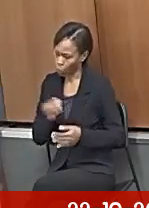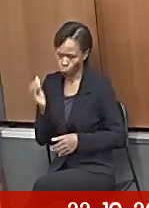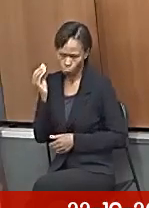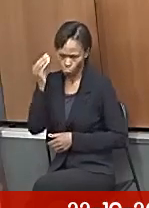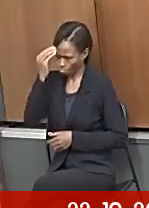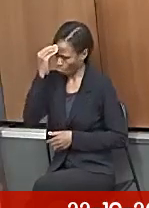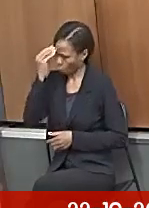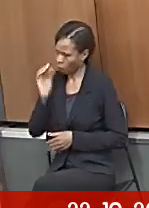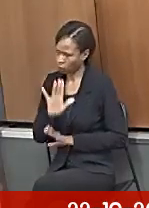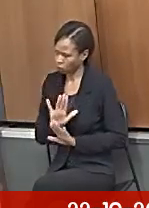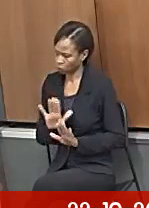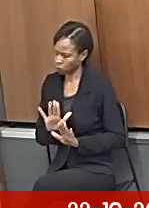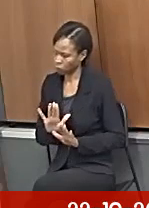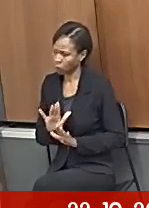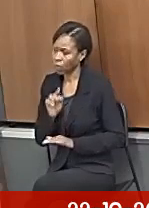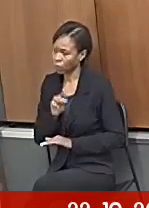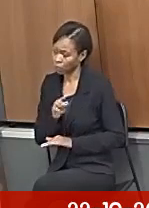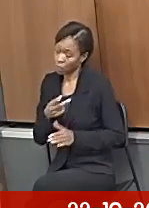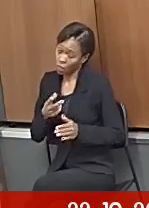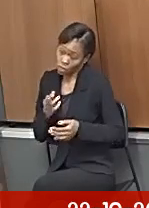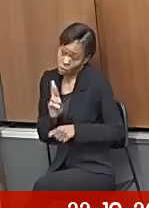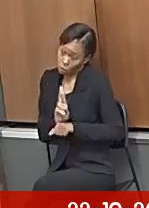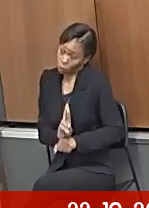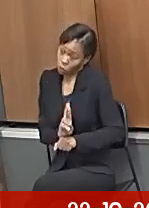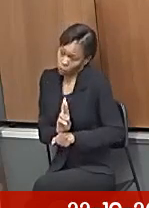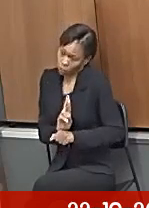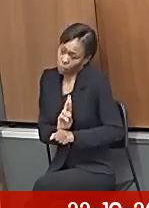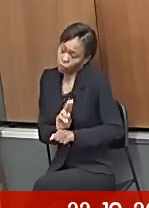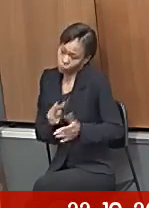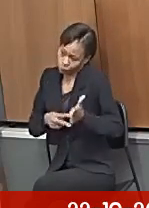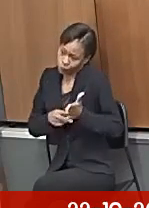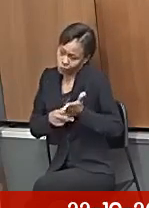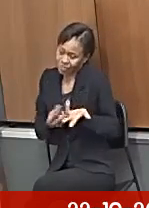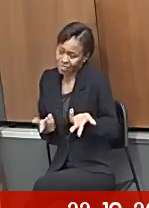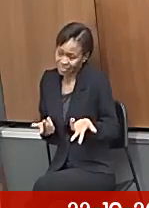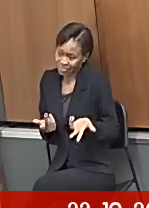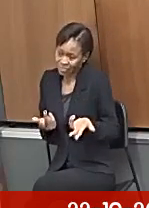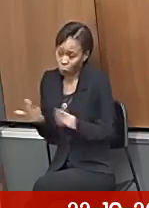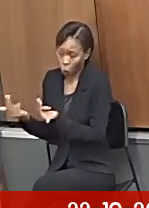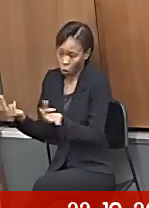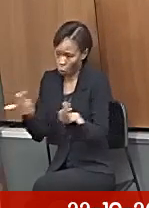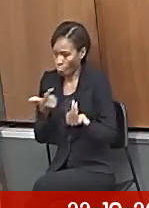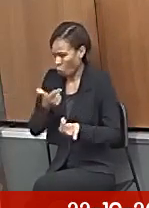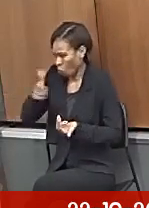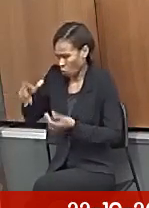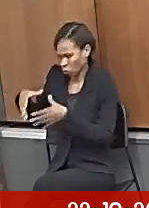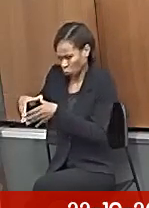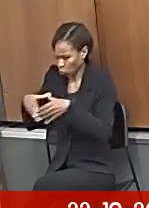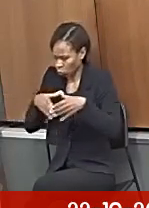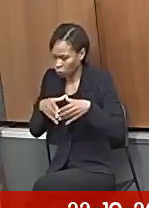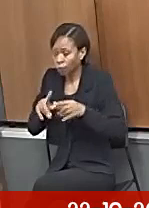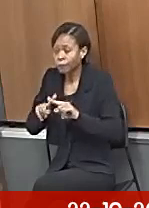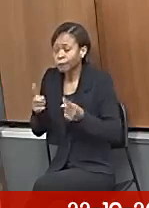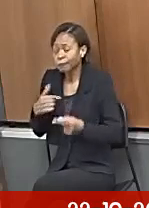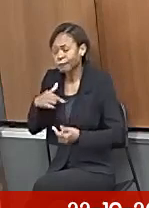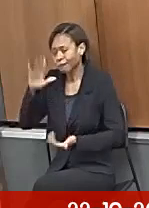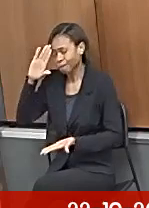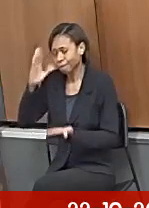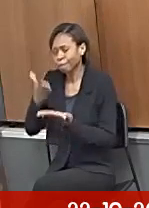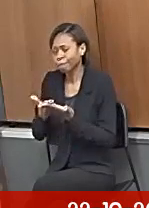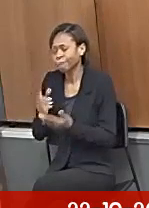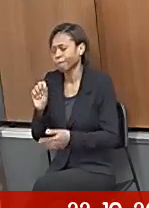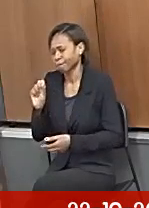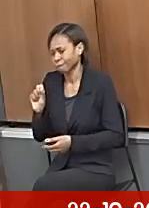nada disso, ela representa um sindicato como temos de tantas outras categorias, mas eu acredito que a gente tem